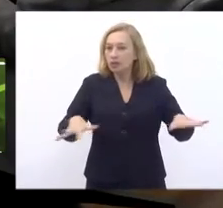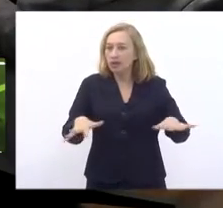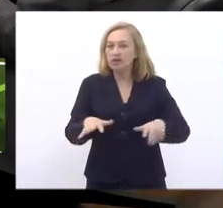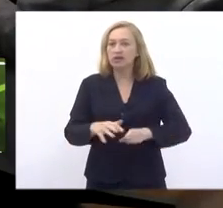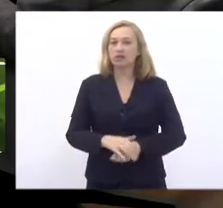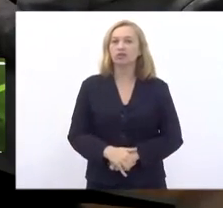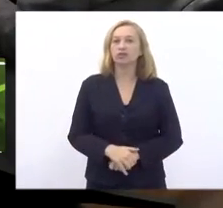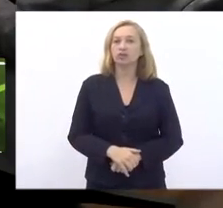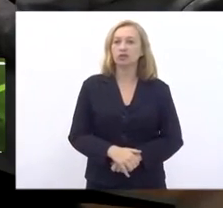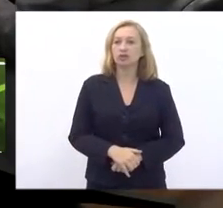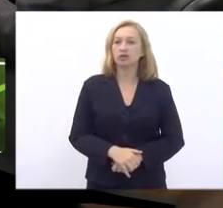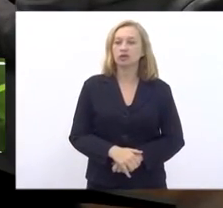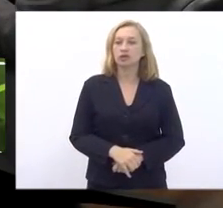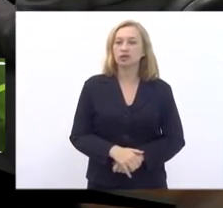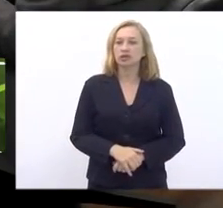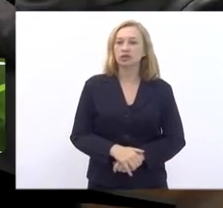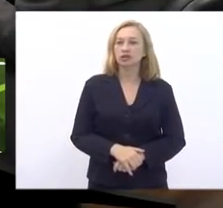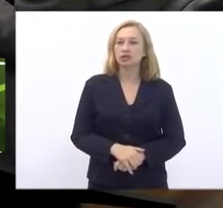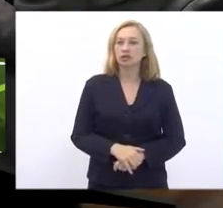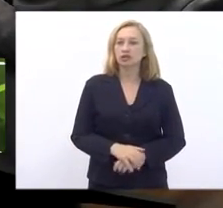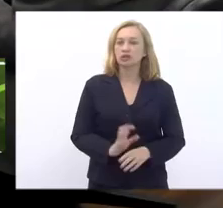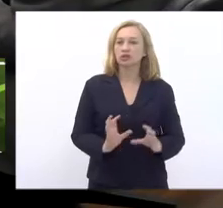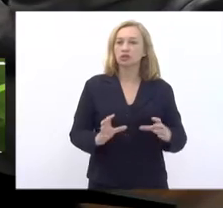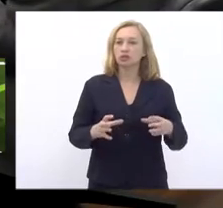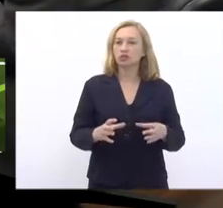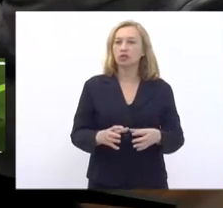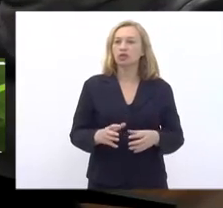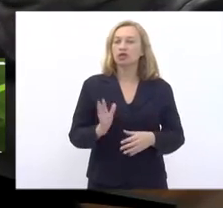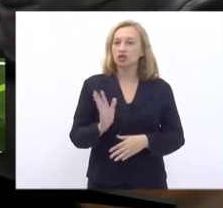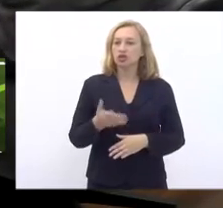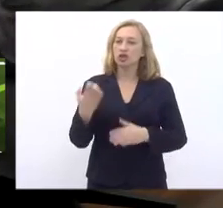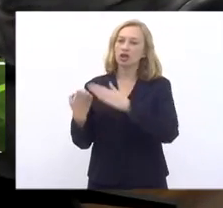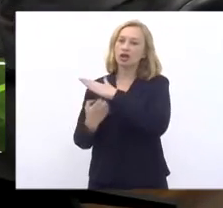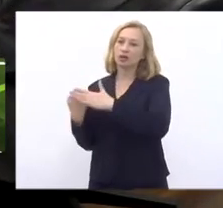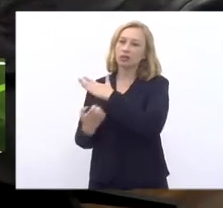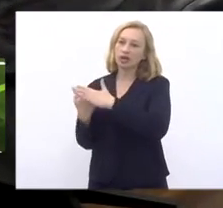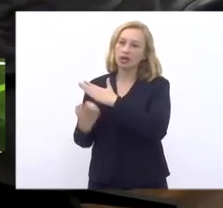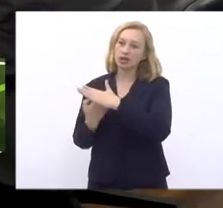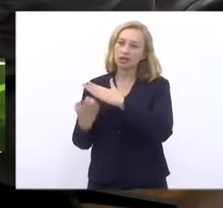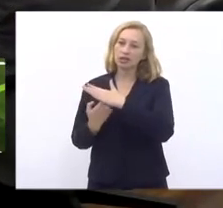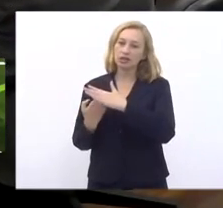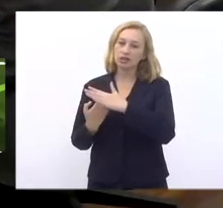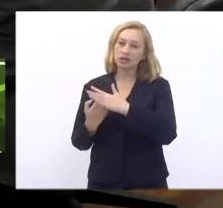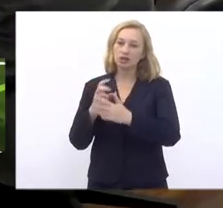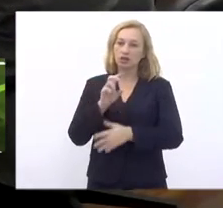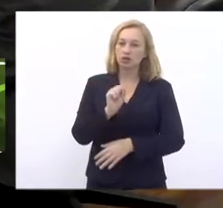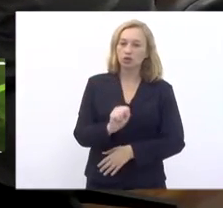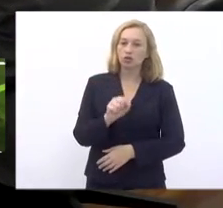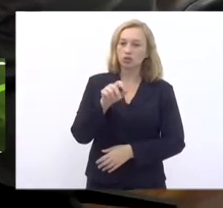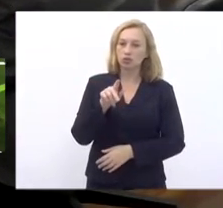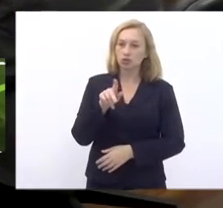extensão da rede, já a concessionária já está ali, né, Supervia, à disposição.